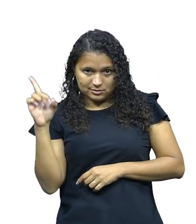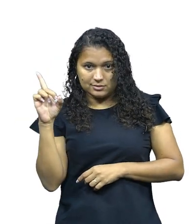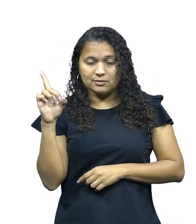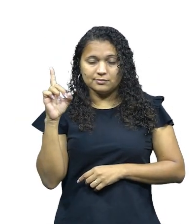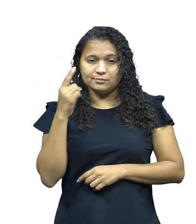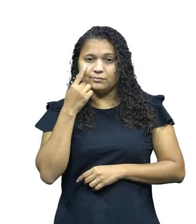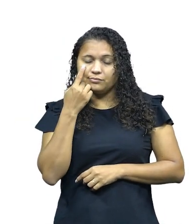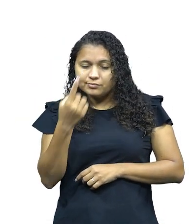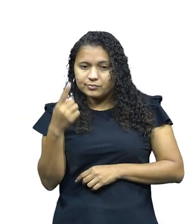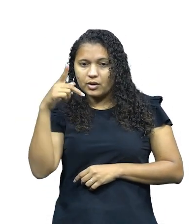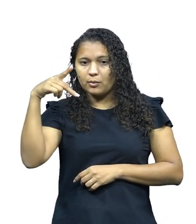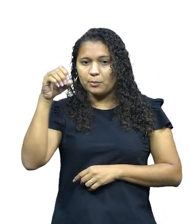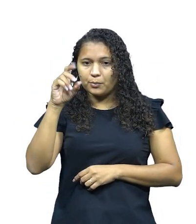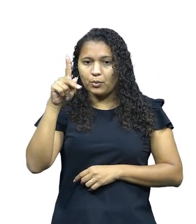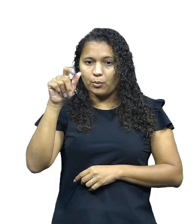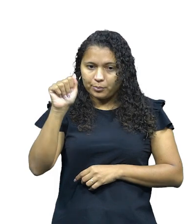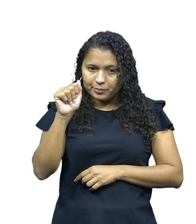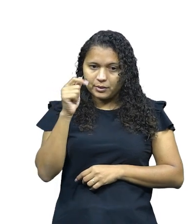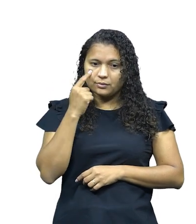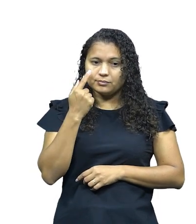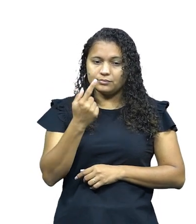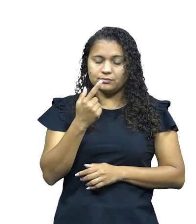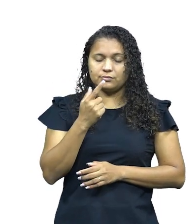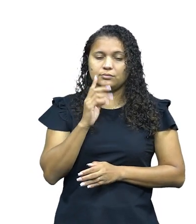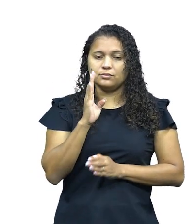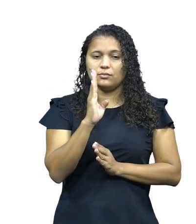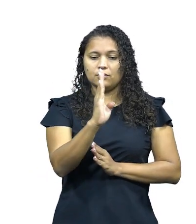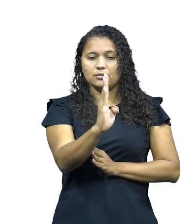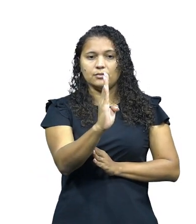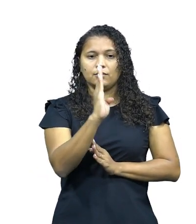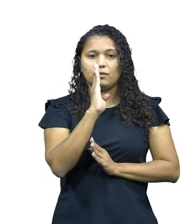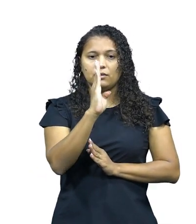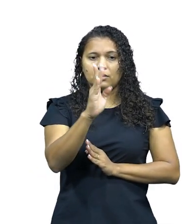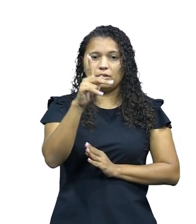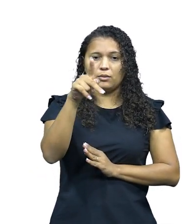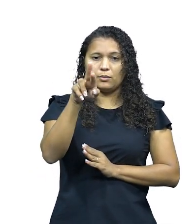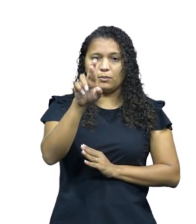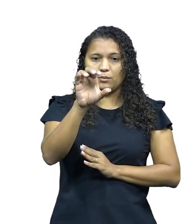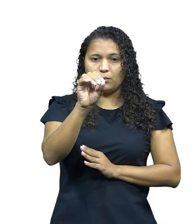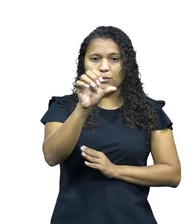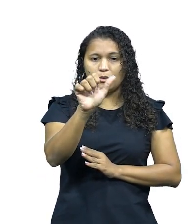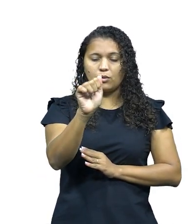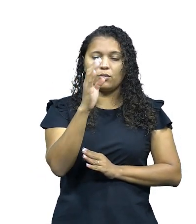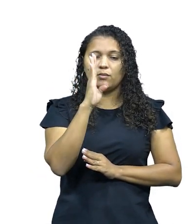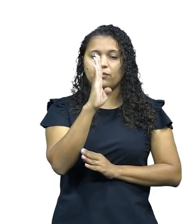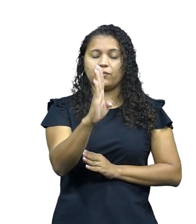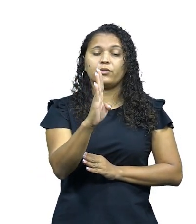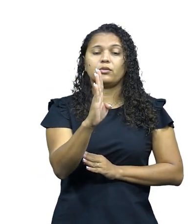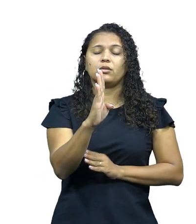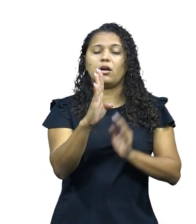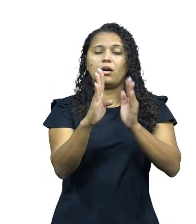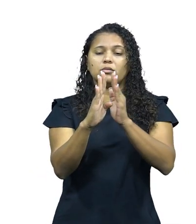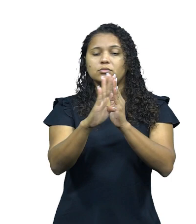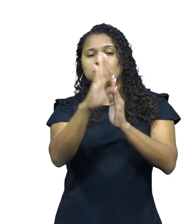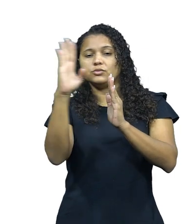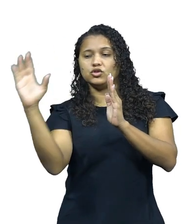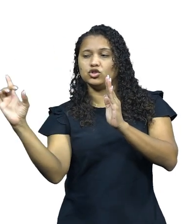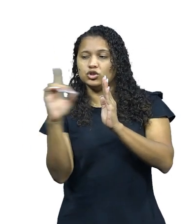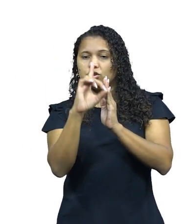da polpa, que é a parte de trás do barco, para a proa, que é a parte de frente da embarcação,